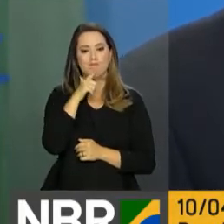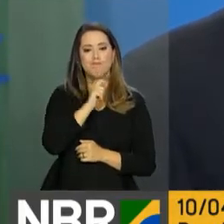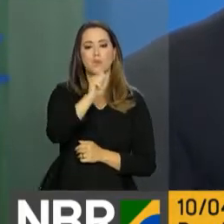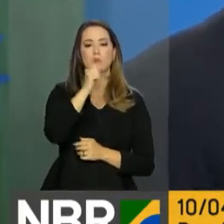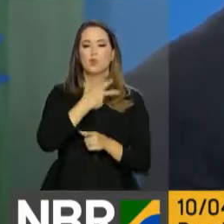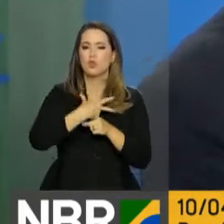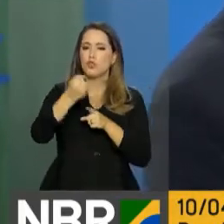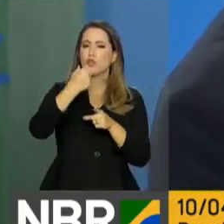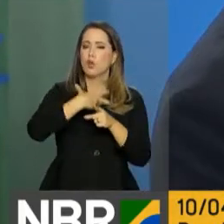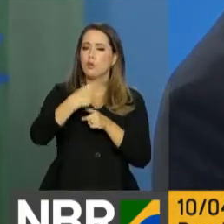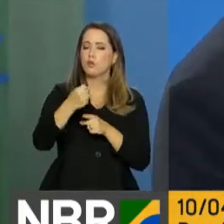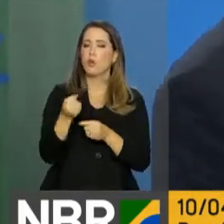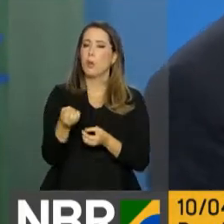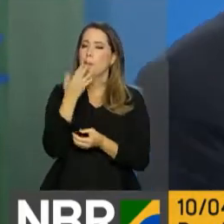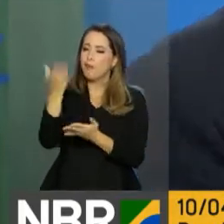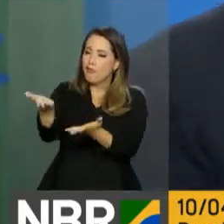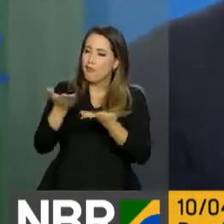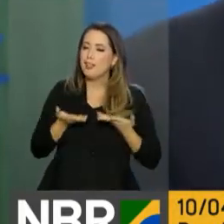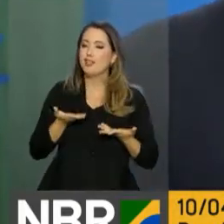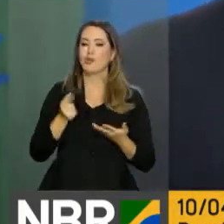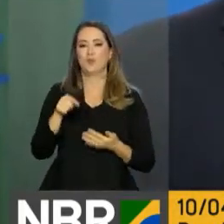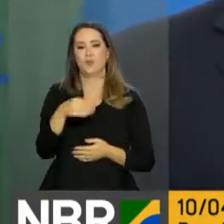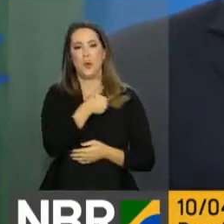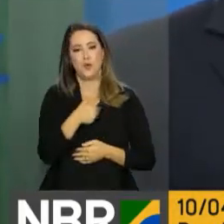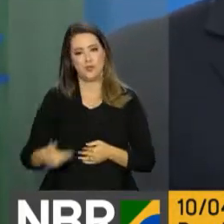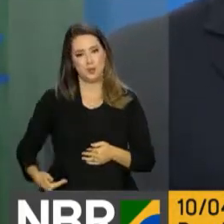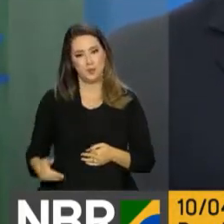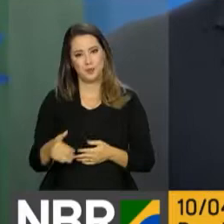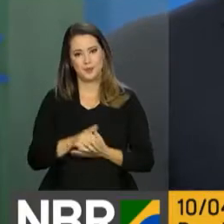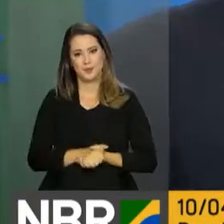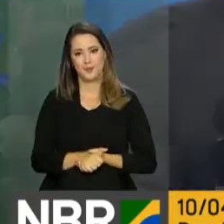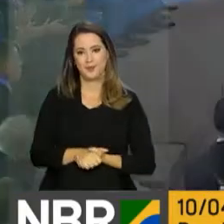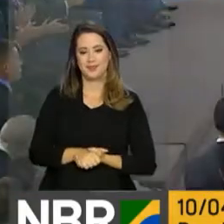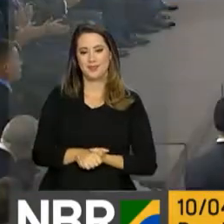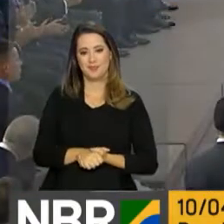conquistas. Portanto, seja muito bem-vindo, Rosselli.